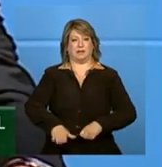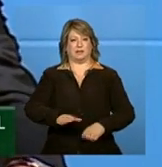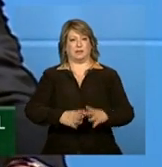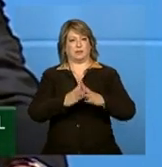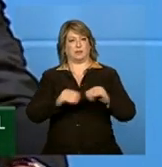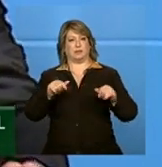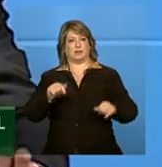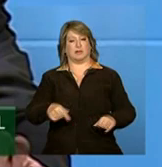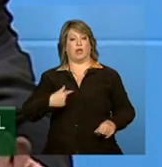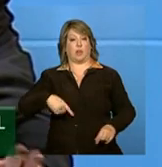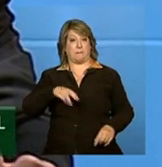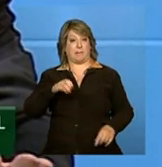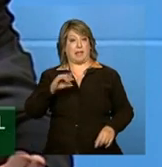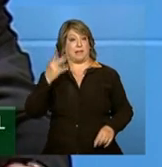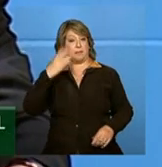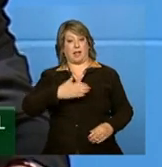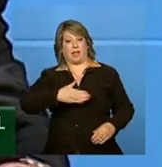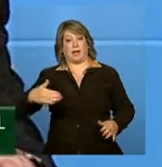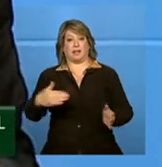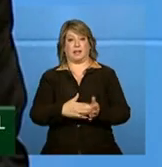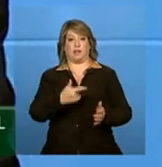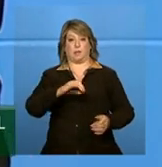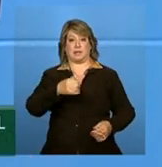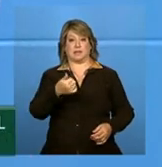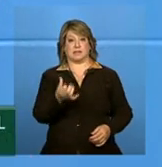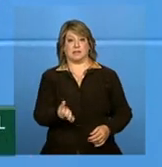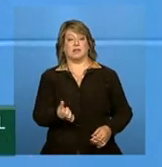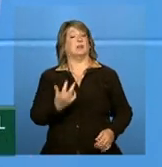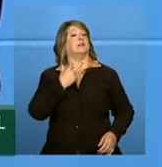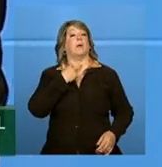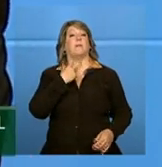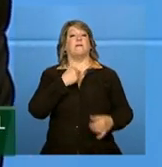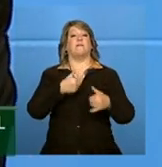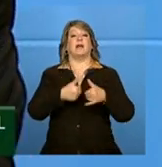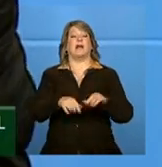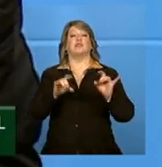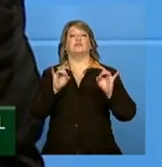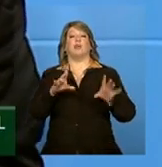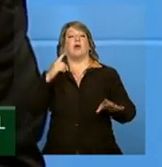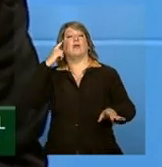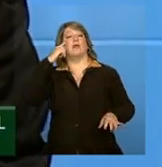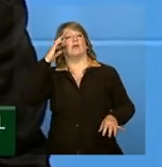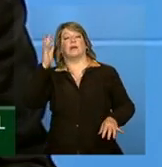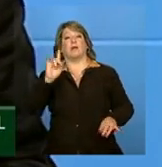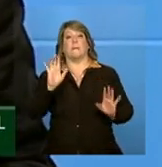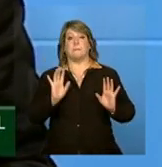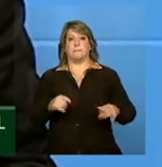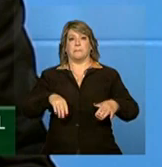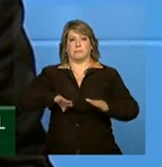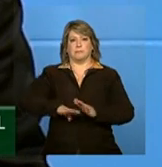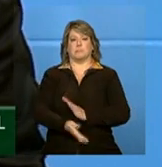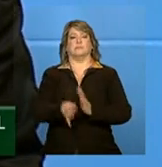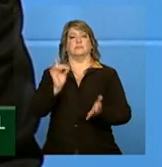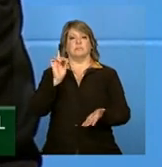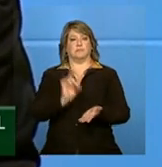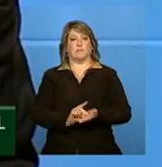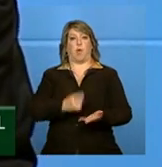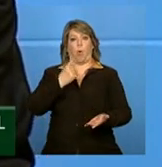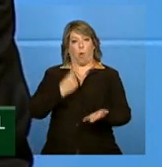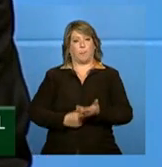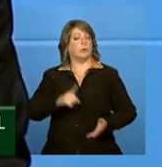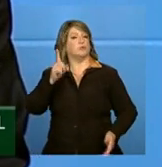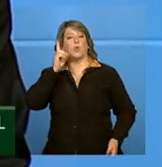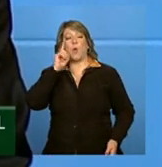2016 não deve ficar em uma aspiração, porém, deve se converter num compromisso